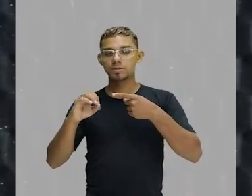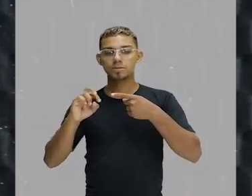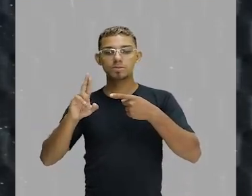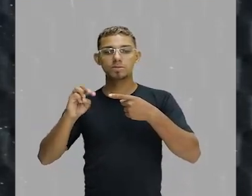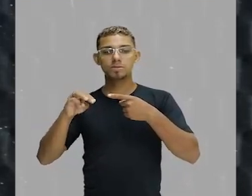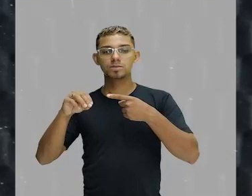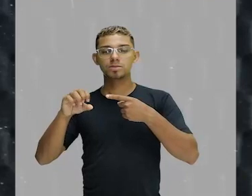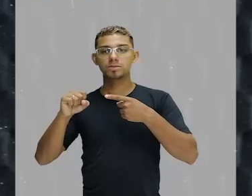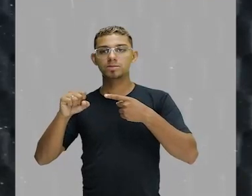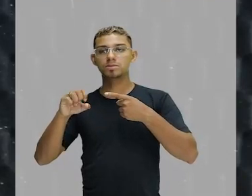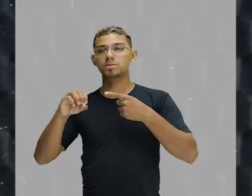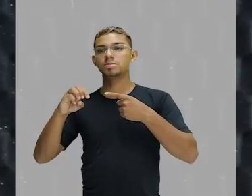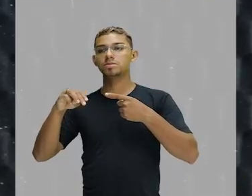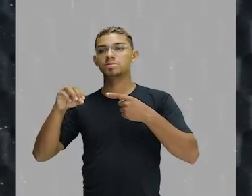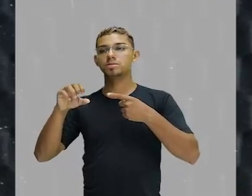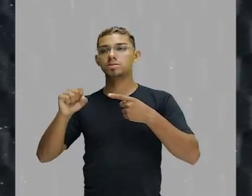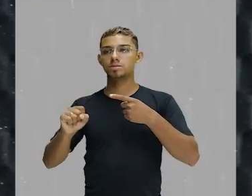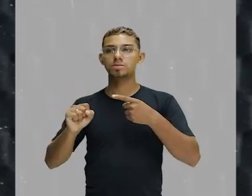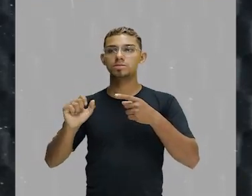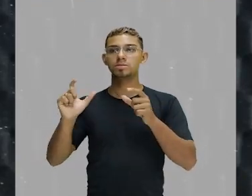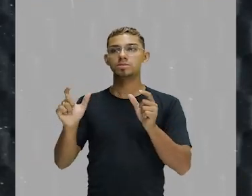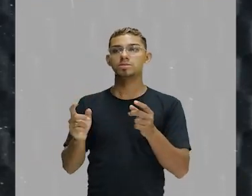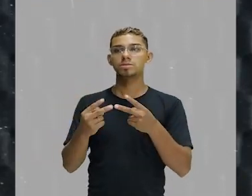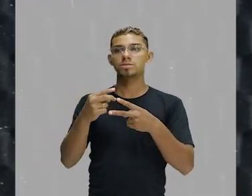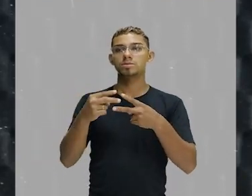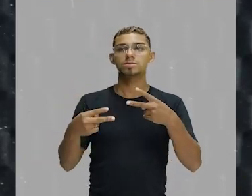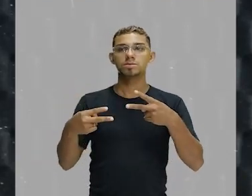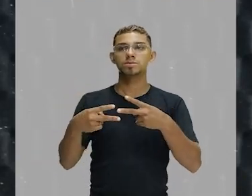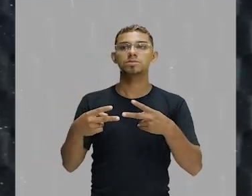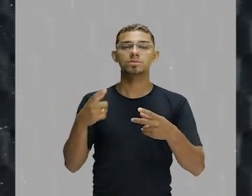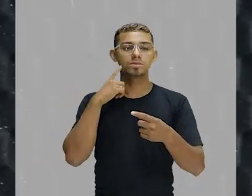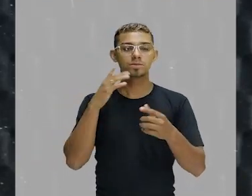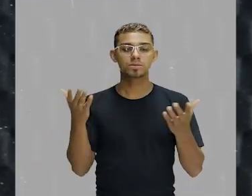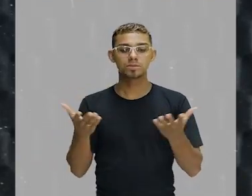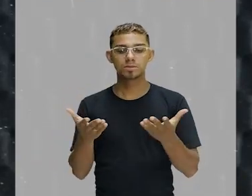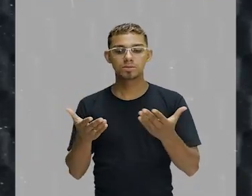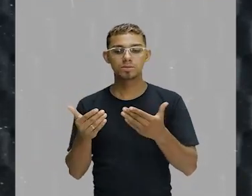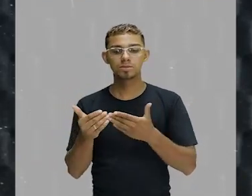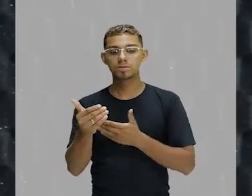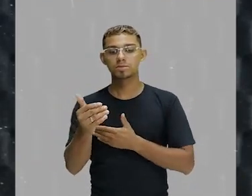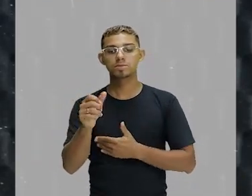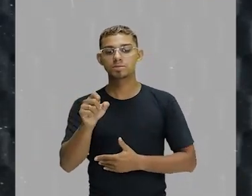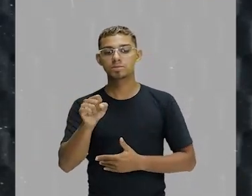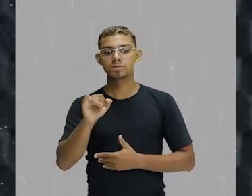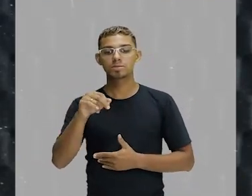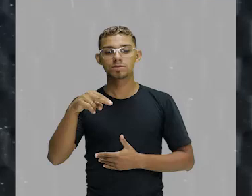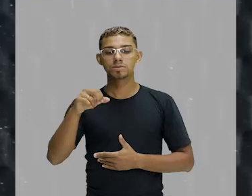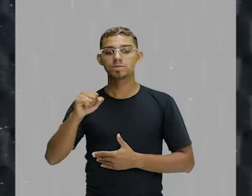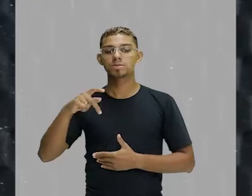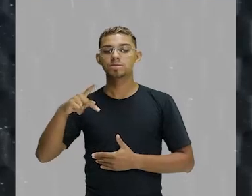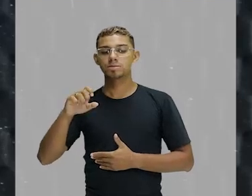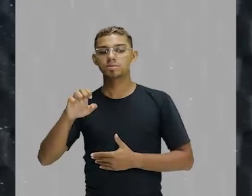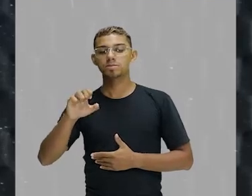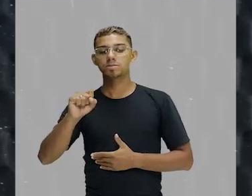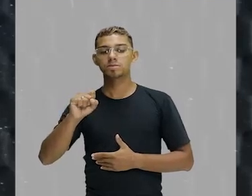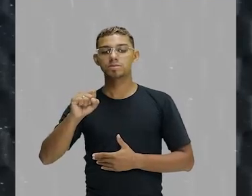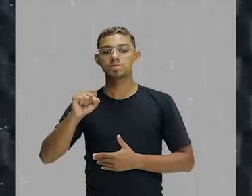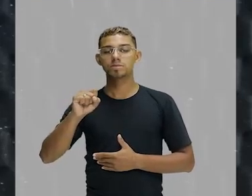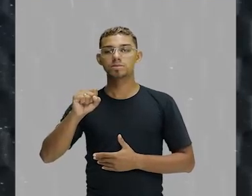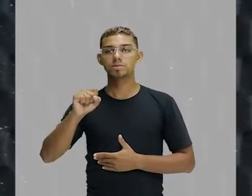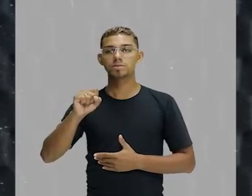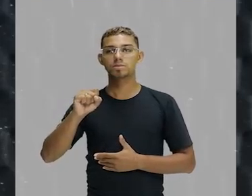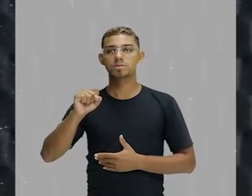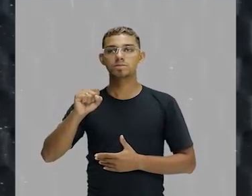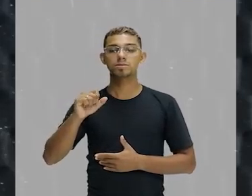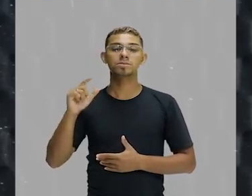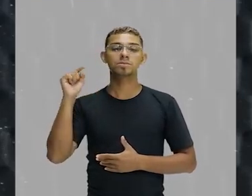si. E aí vai começar agora o processo de sinapse, que é quando esses cromossomos homólogos